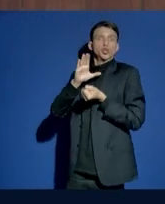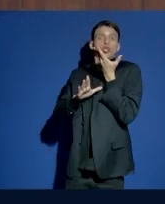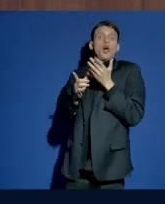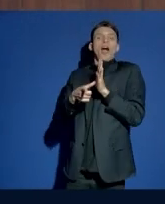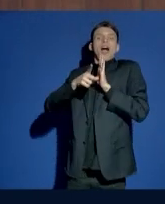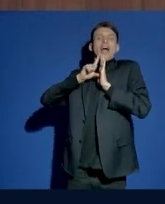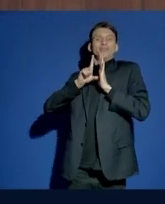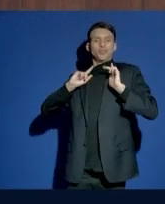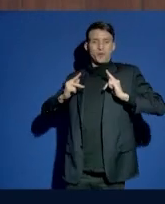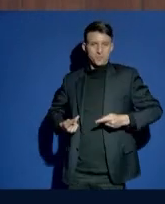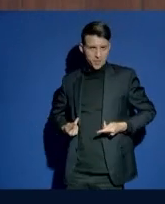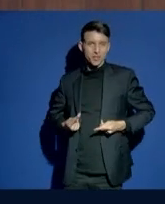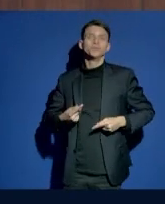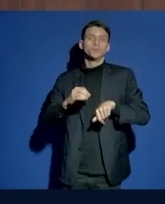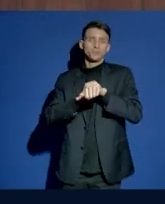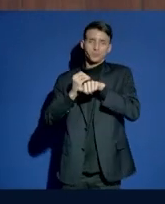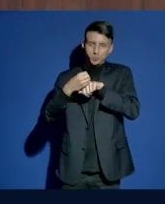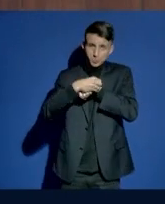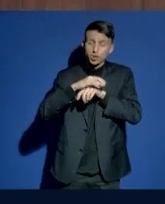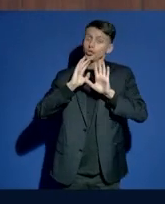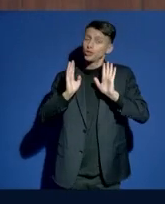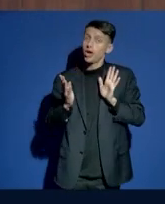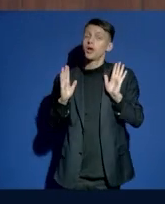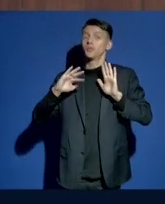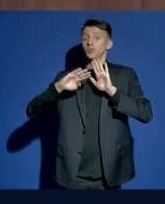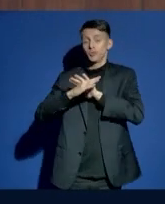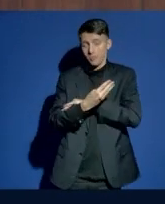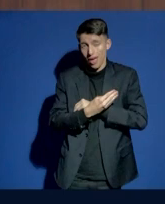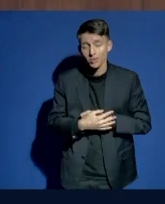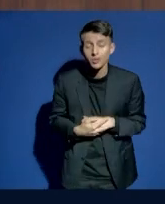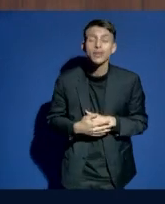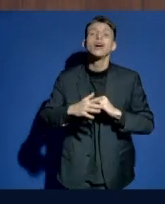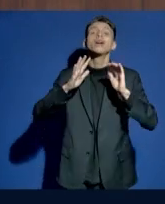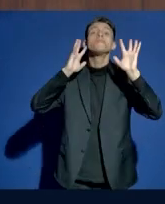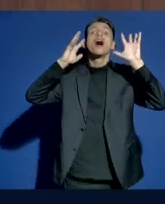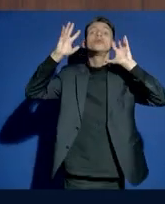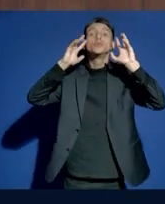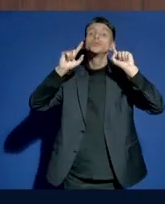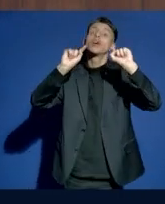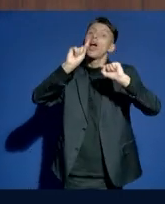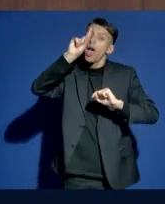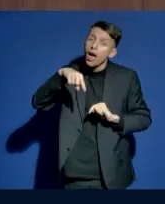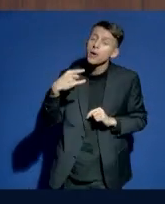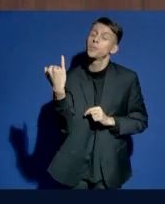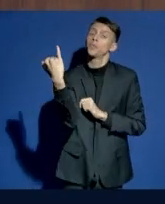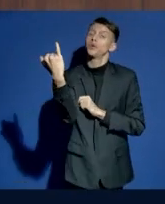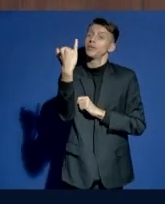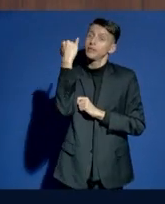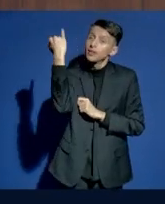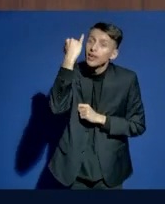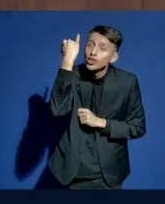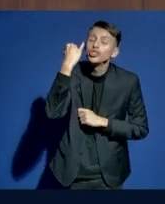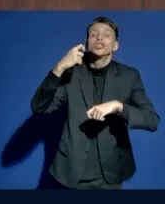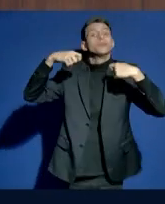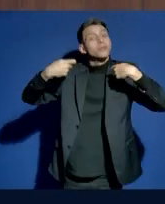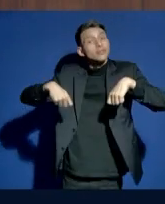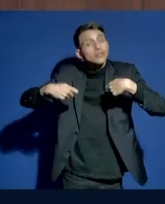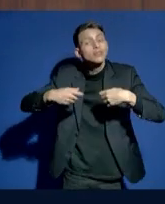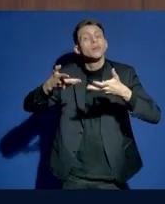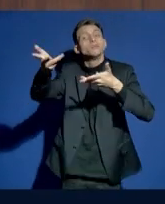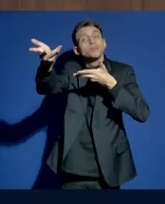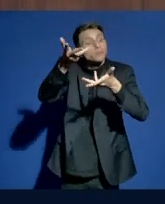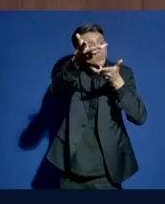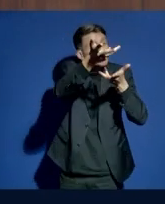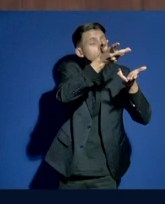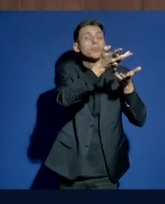esses micro-organismos. Então, resumidamente, imagine quão importante deve ser essas relações